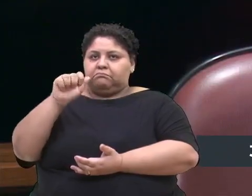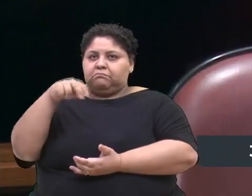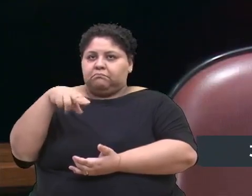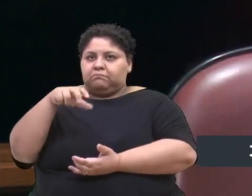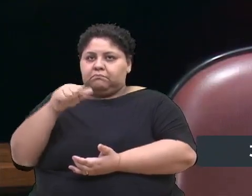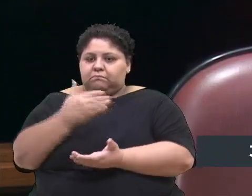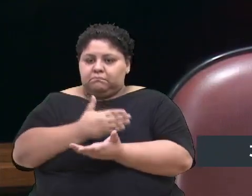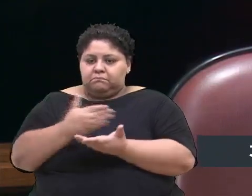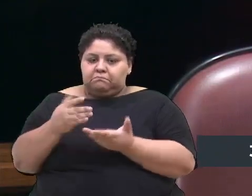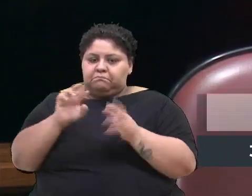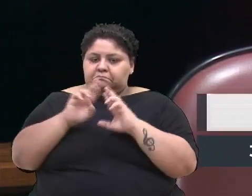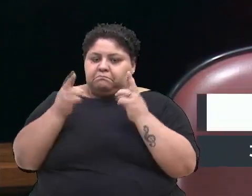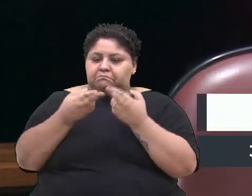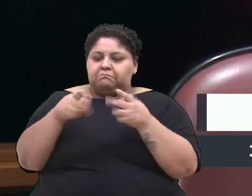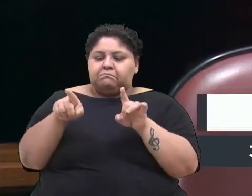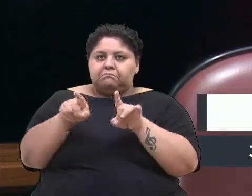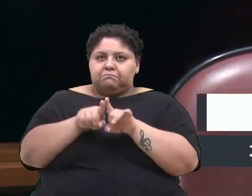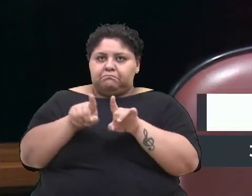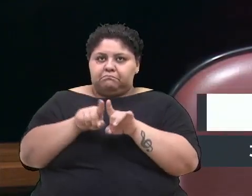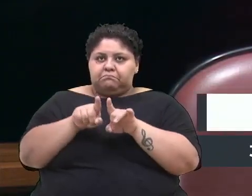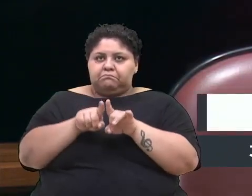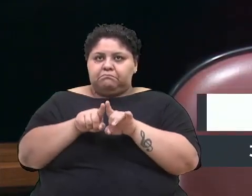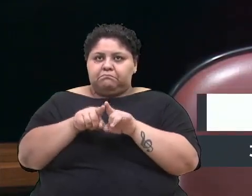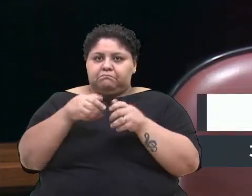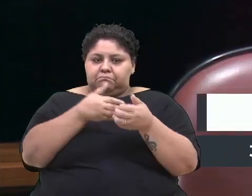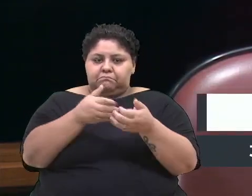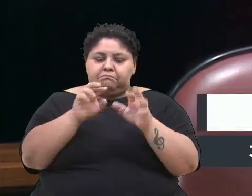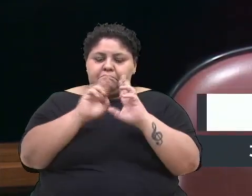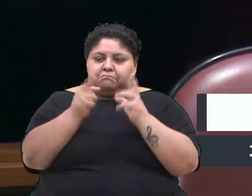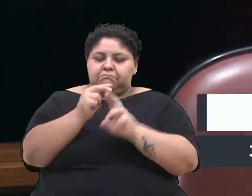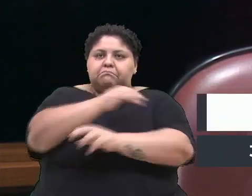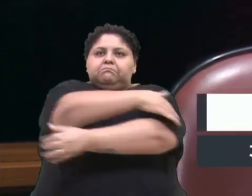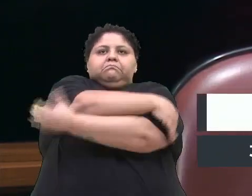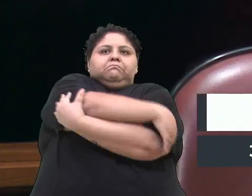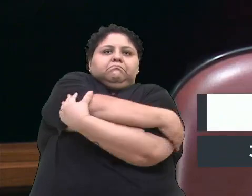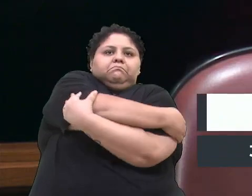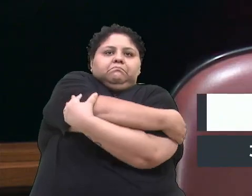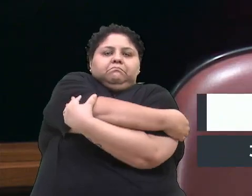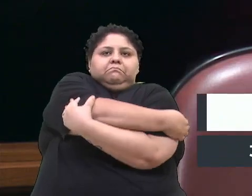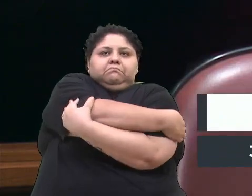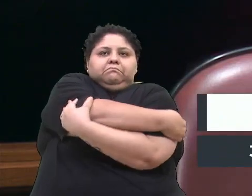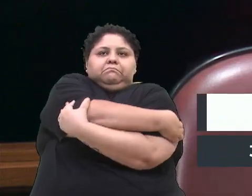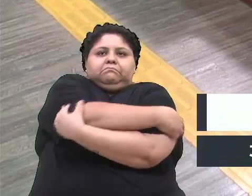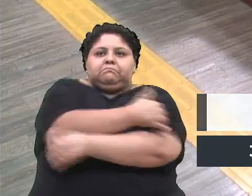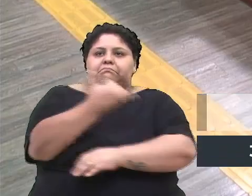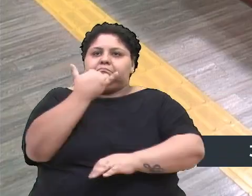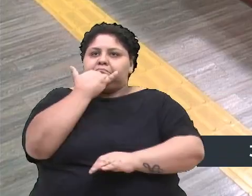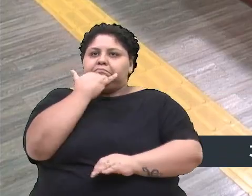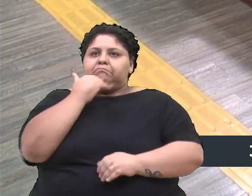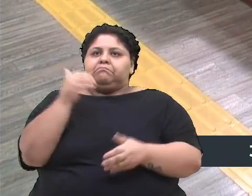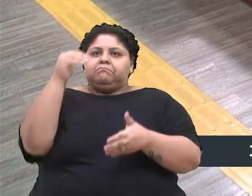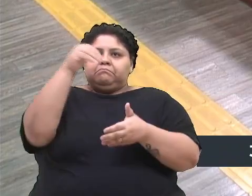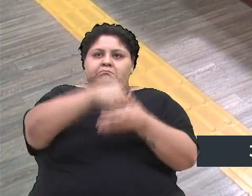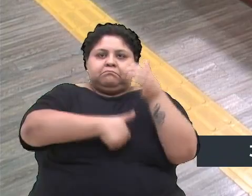o início da sessão também, acompanhando a sessão. Pois não, vamos à votação da inversão de pauta.